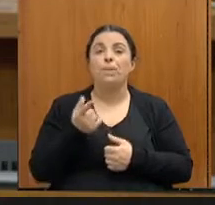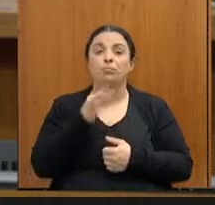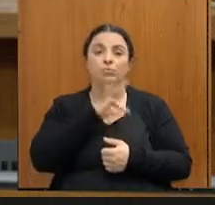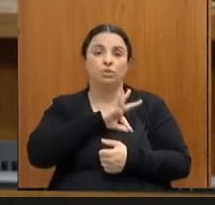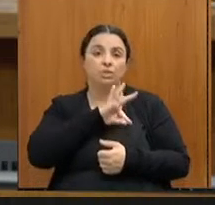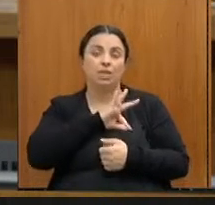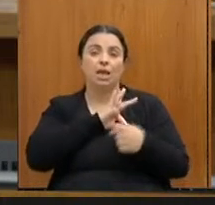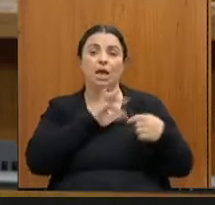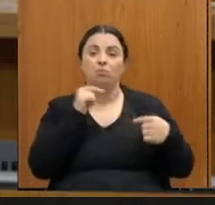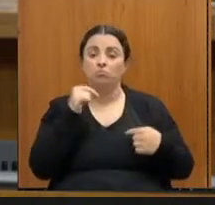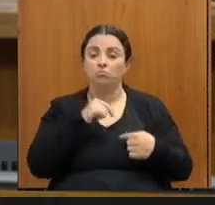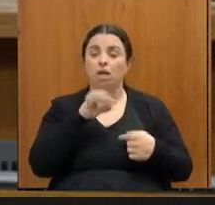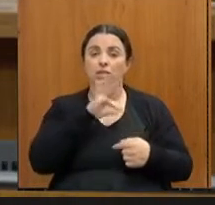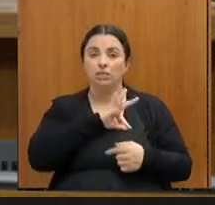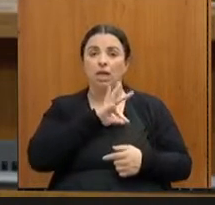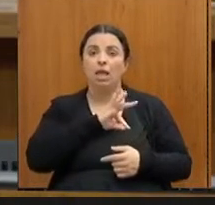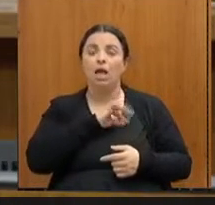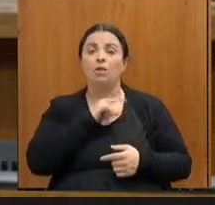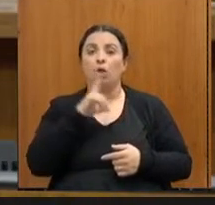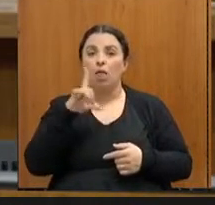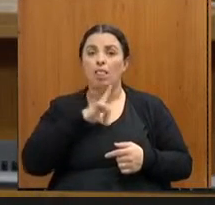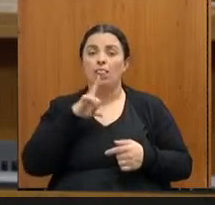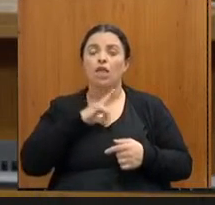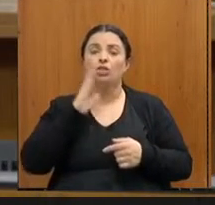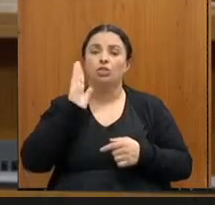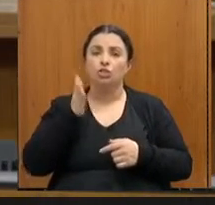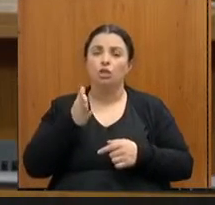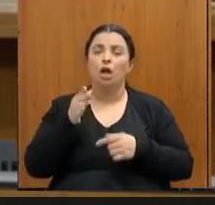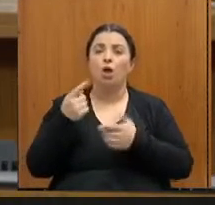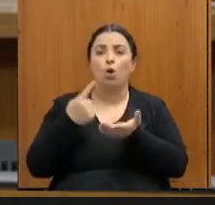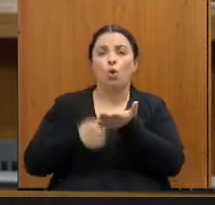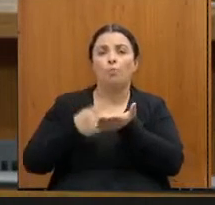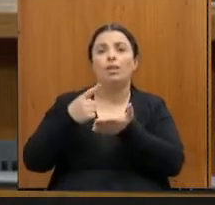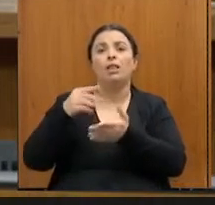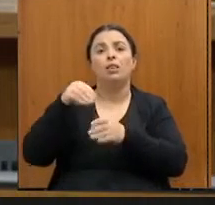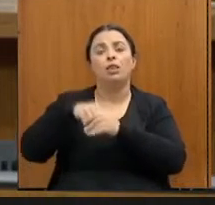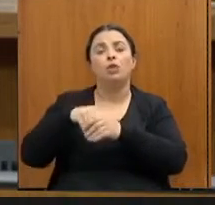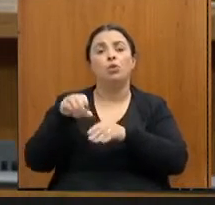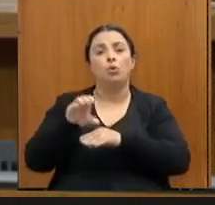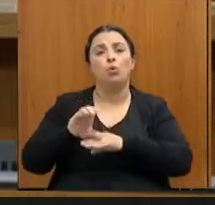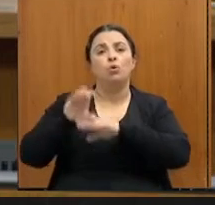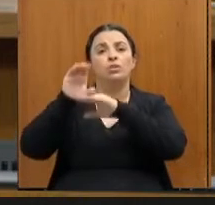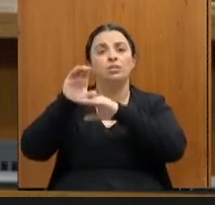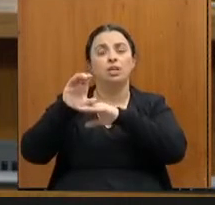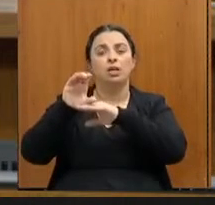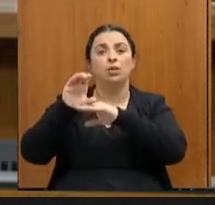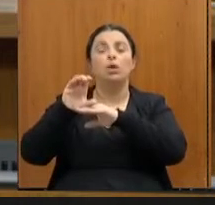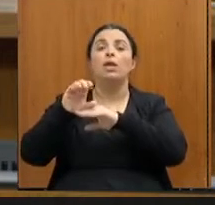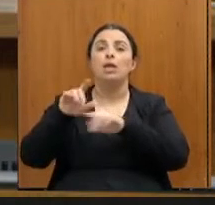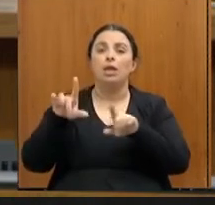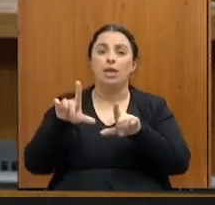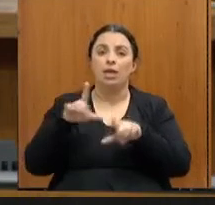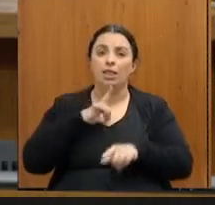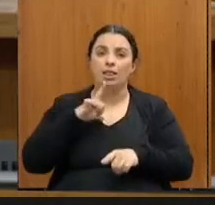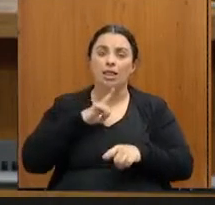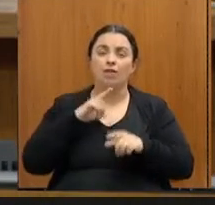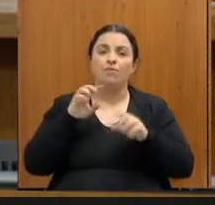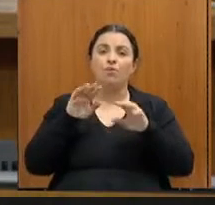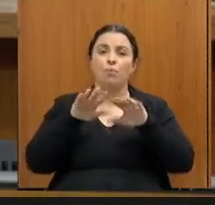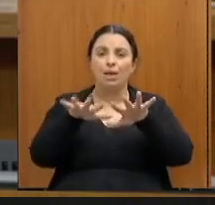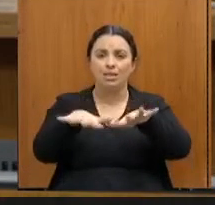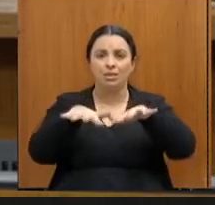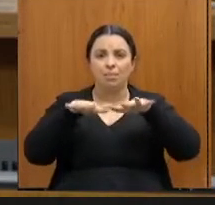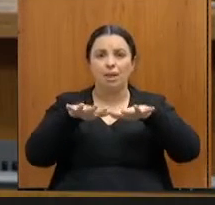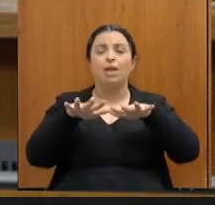remuneração é estabelecida pelo conselho de administração e aprovada pela assembleia geral de acionistas então